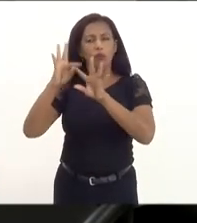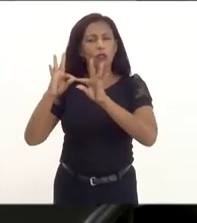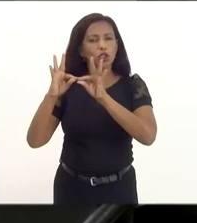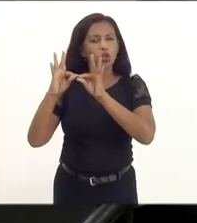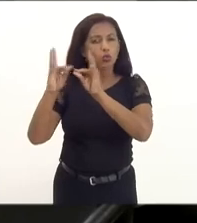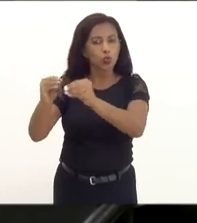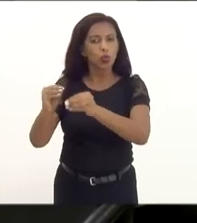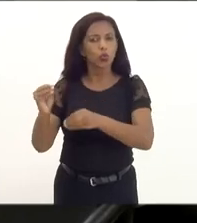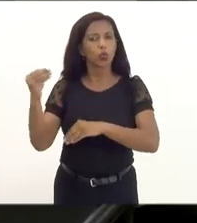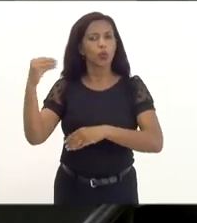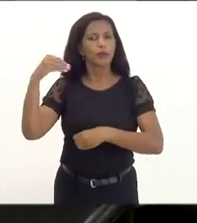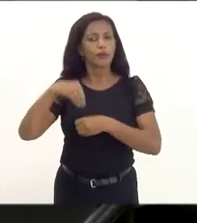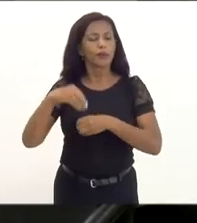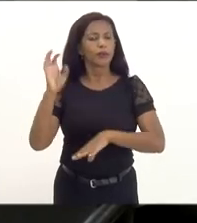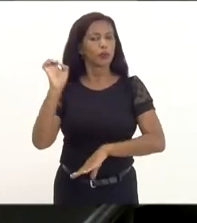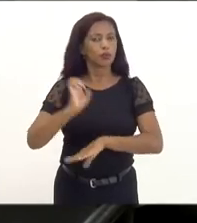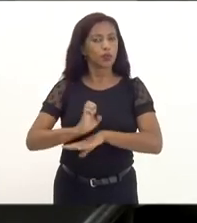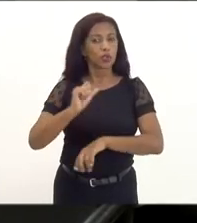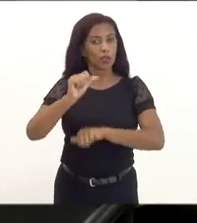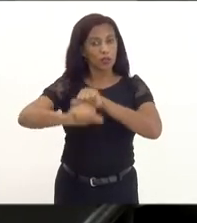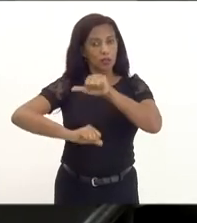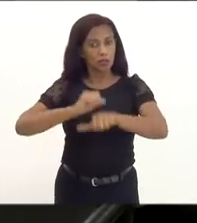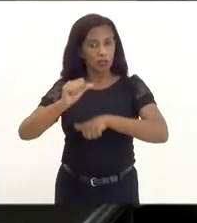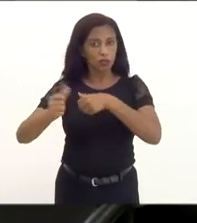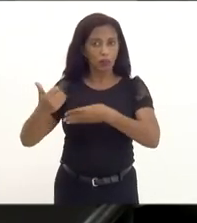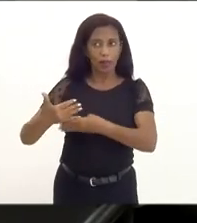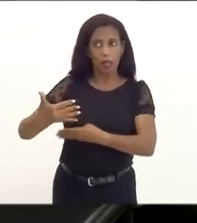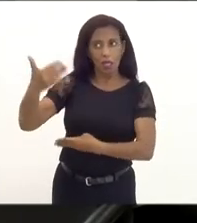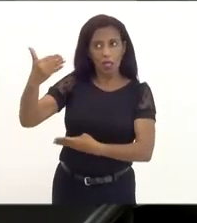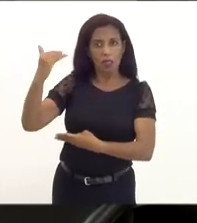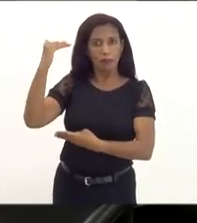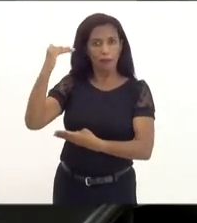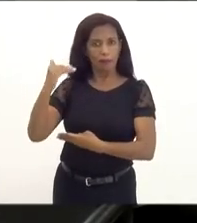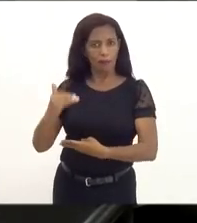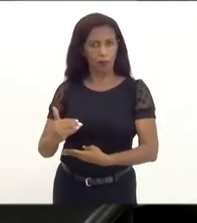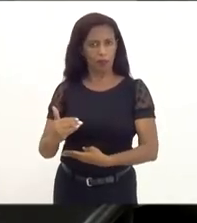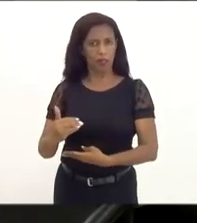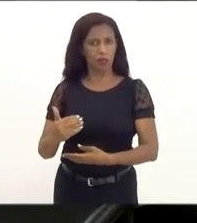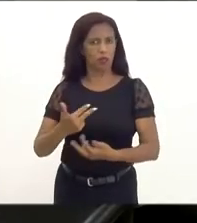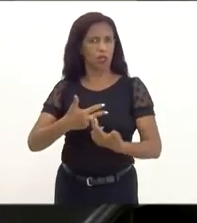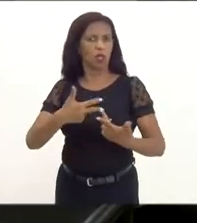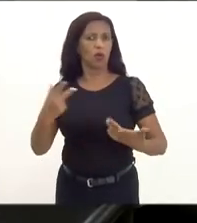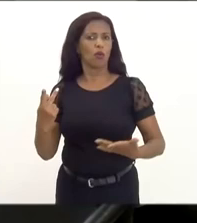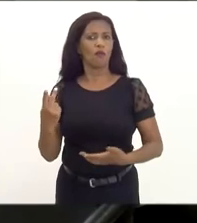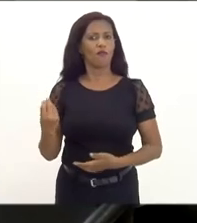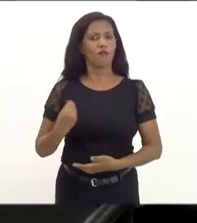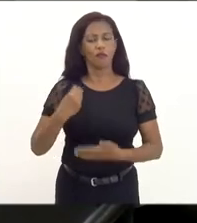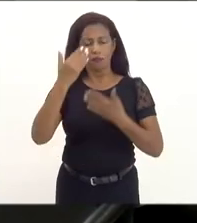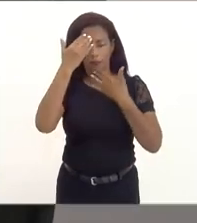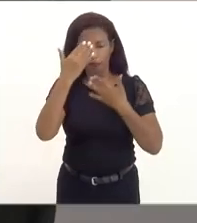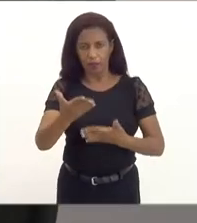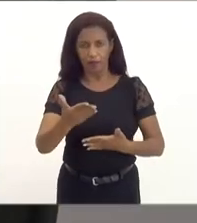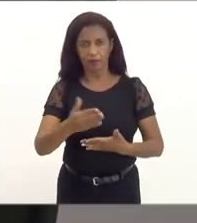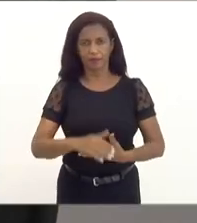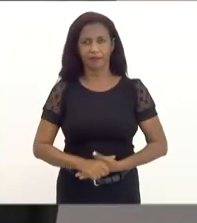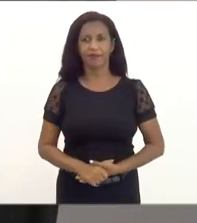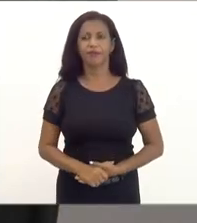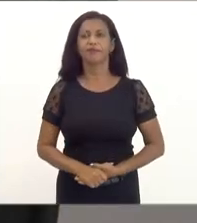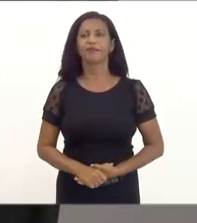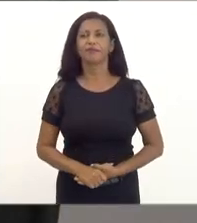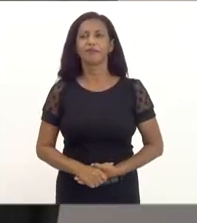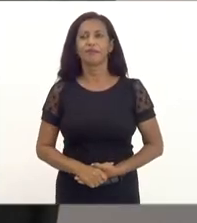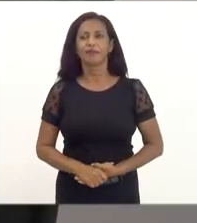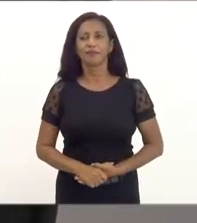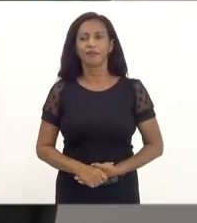dentro do estado e transformar essa apresentação esse processo em algo vivo muito obrigado obrigada